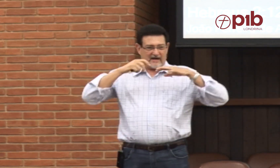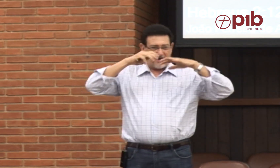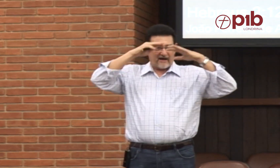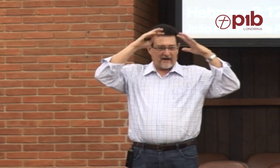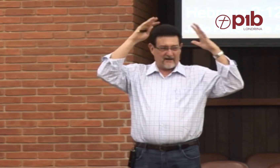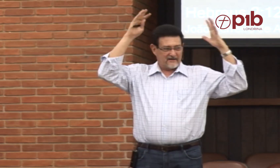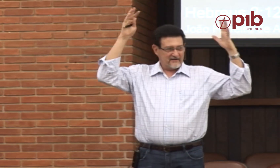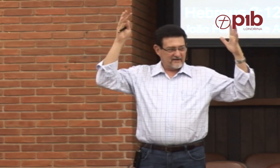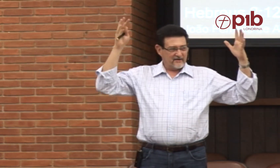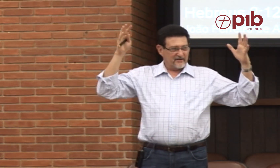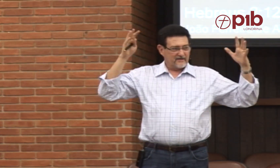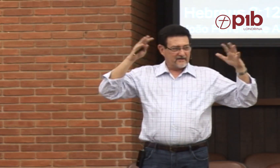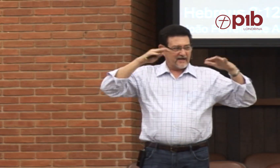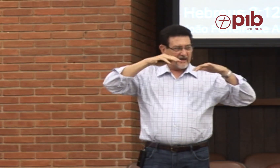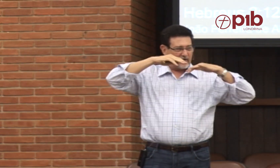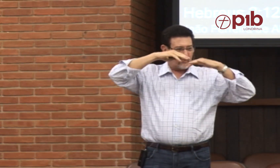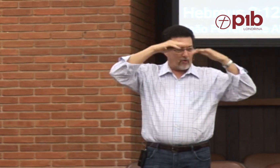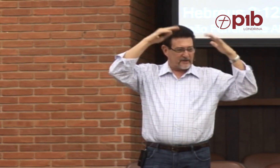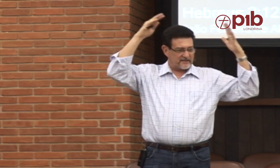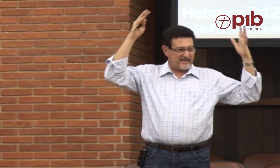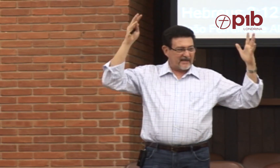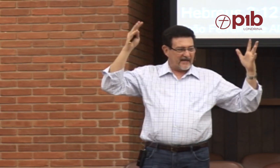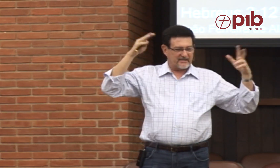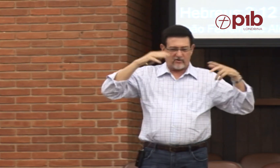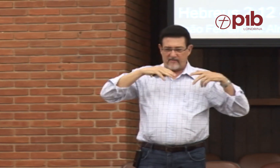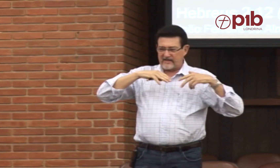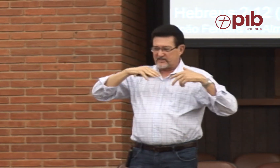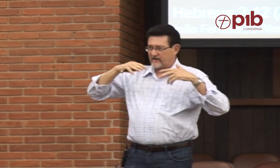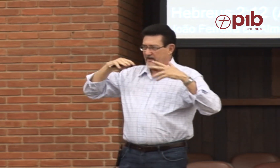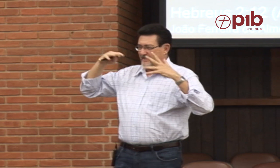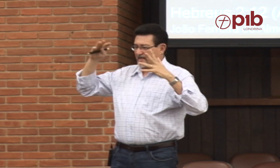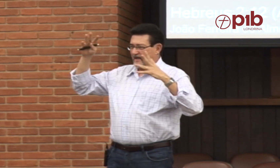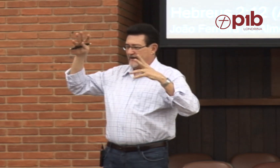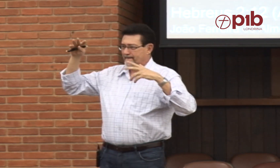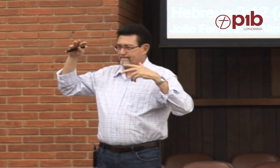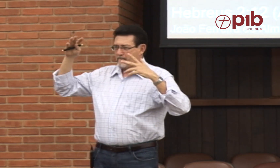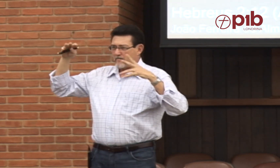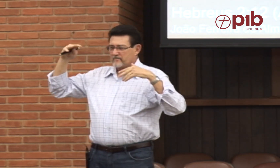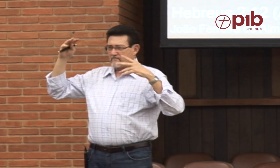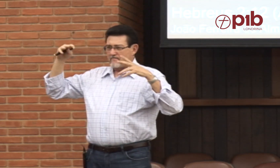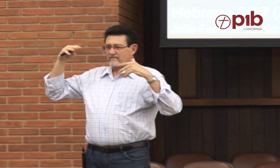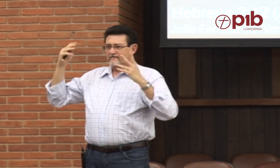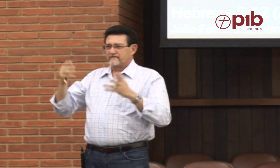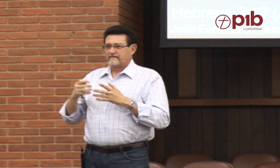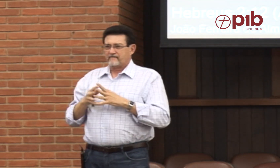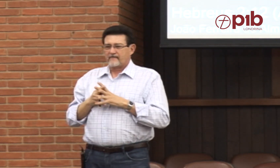da corte inglesa Como é que chama